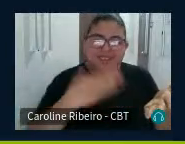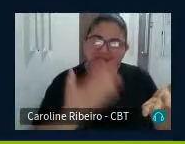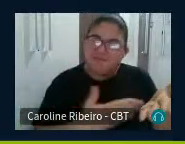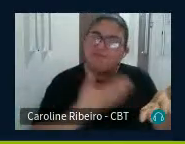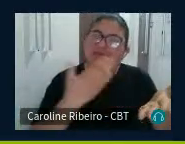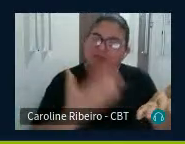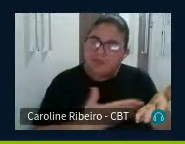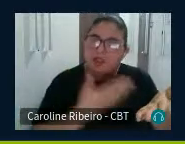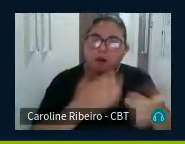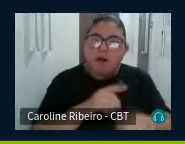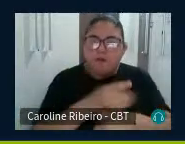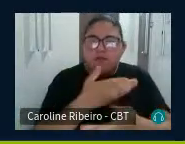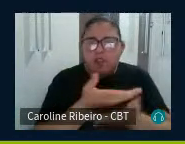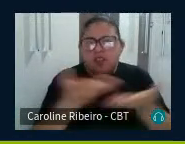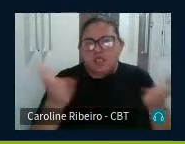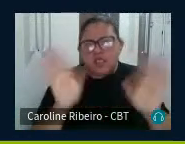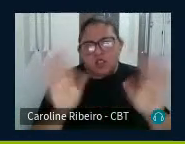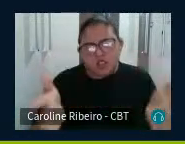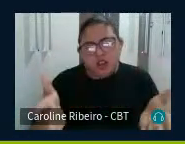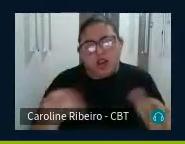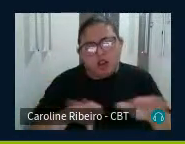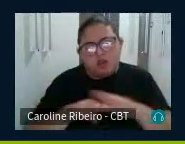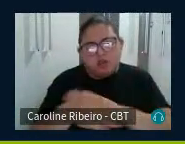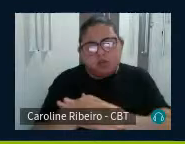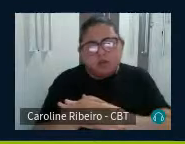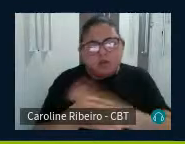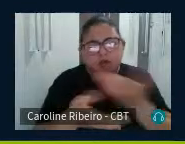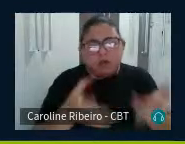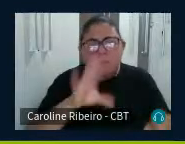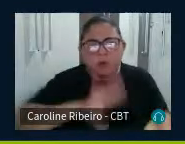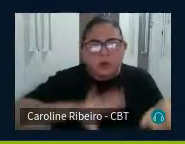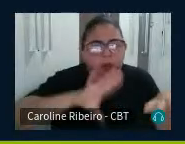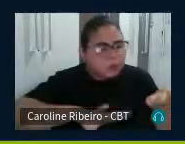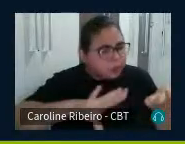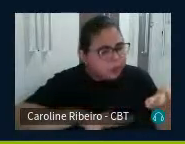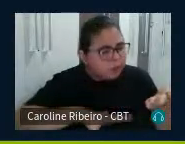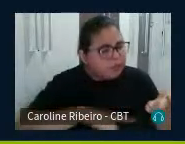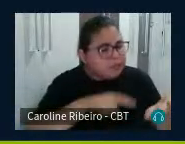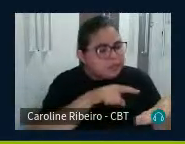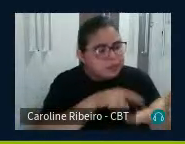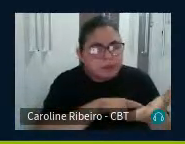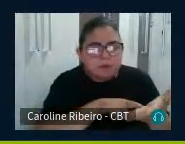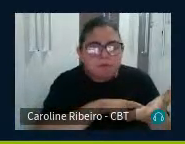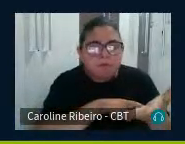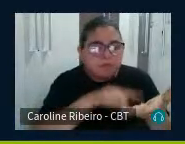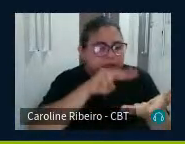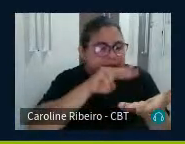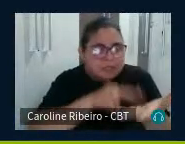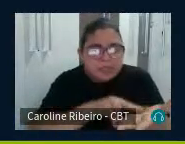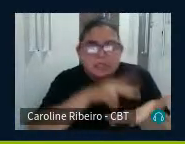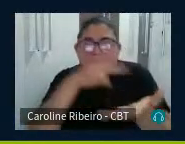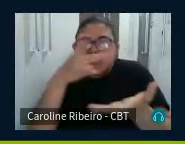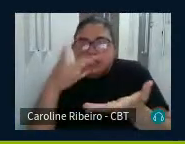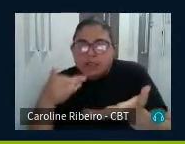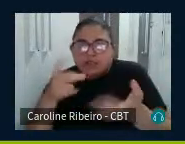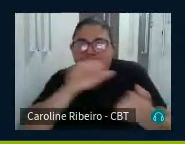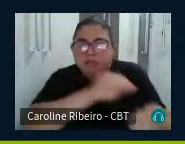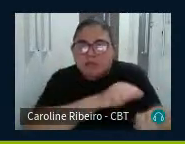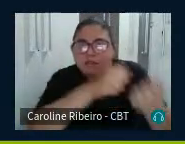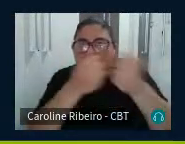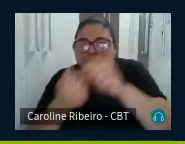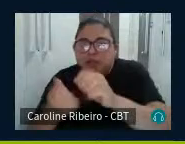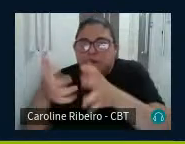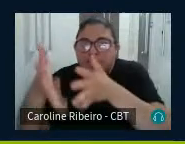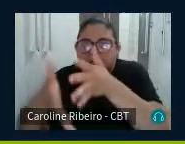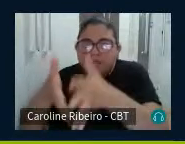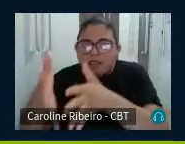estão acostumados, os textos é na língua portuguesa. Só que a gente precisa fazer a tradução para Libras.